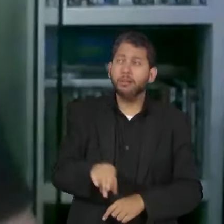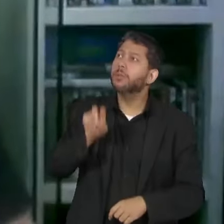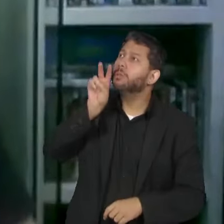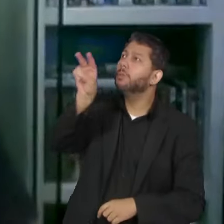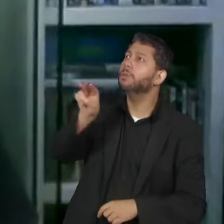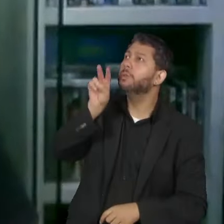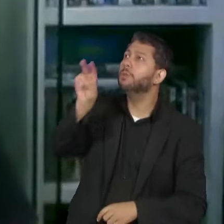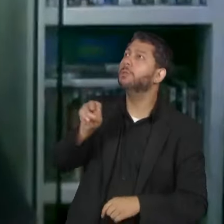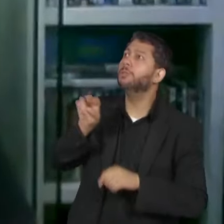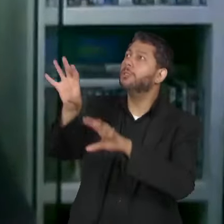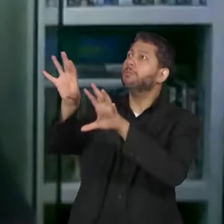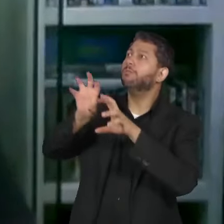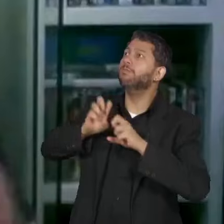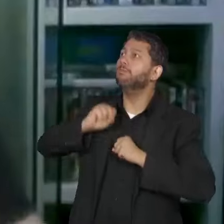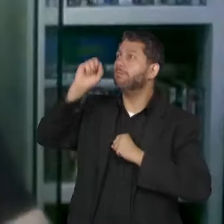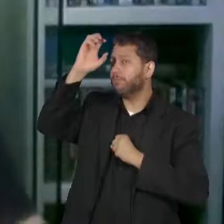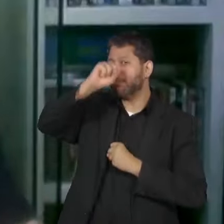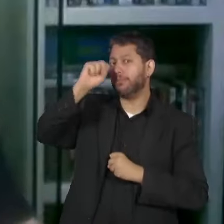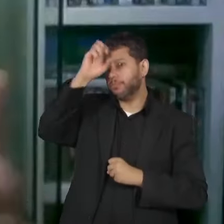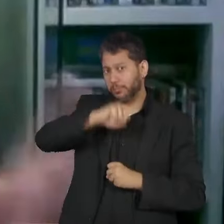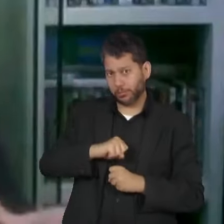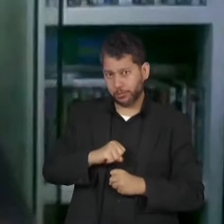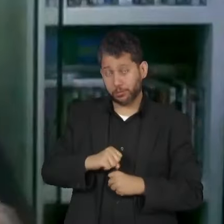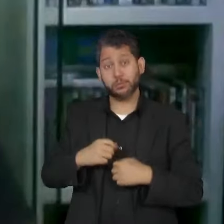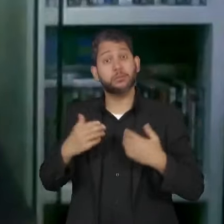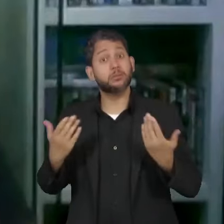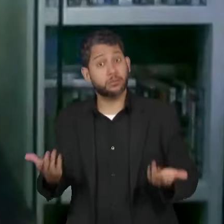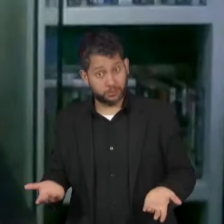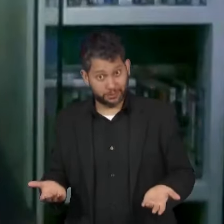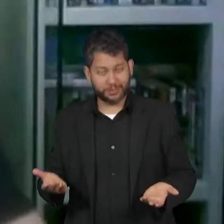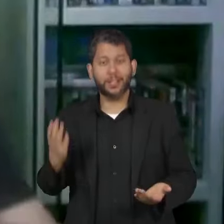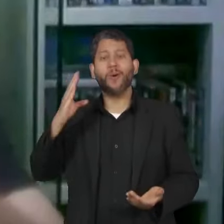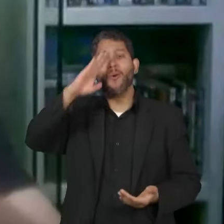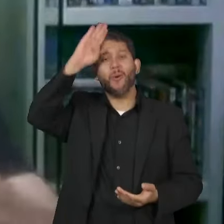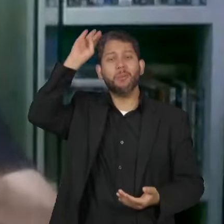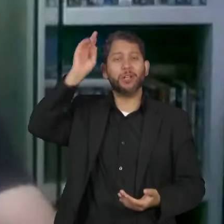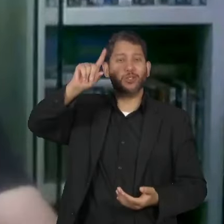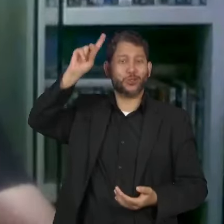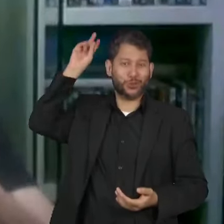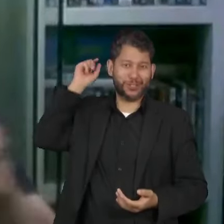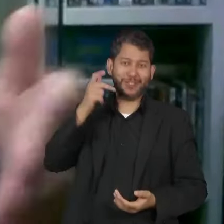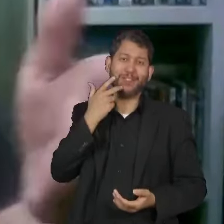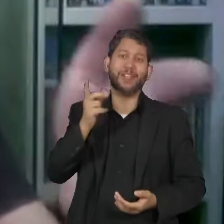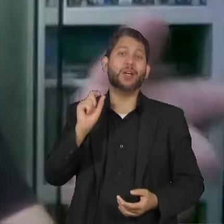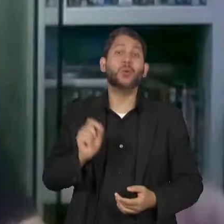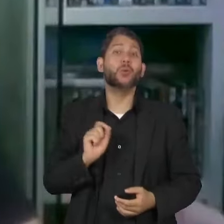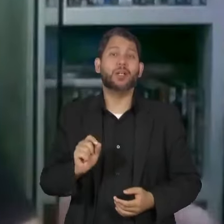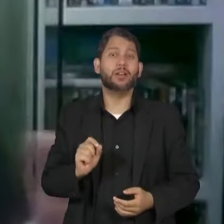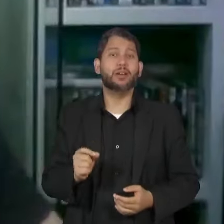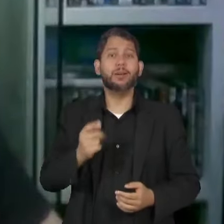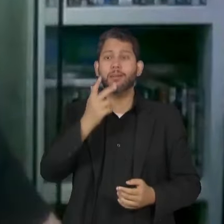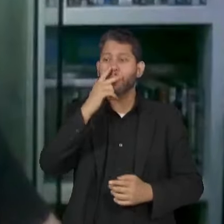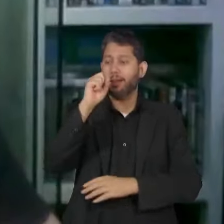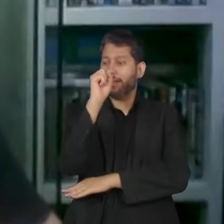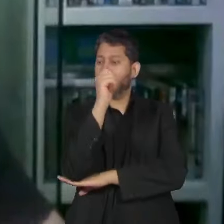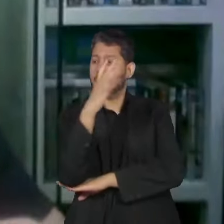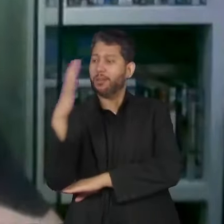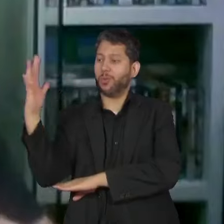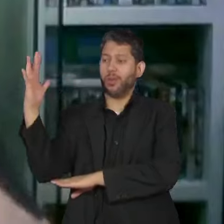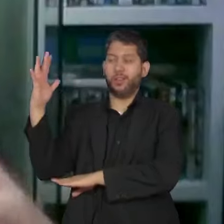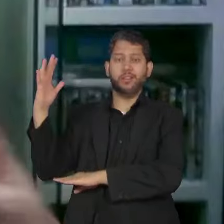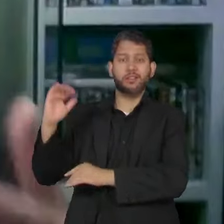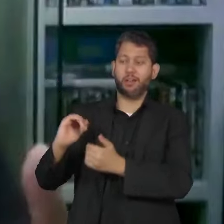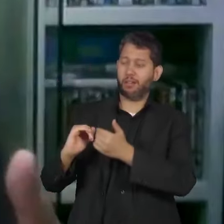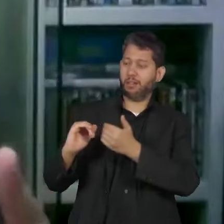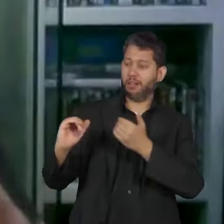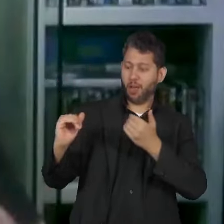e naturalmente elas aprendem. Ser humano, como diziam os romanos antigos, é obra contra a natureza. Se a gente deixar a